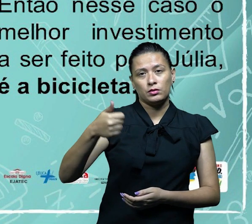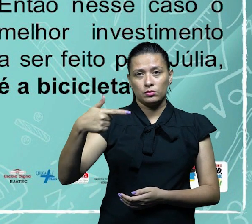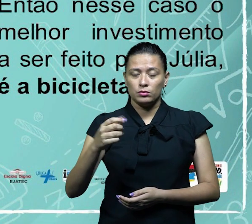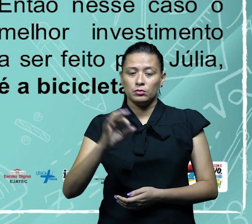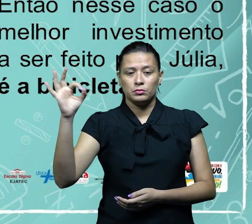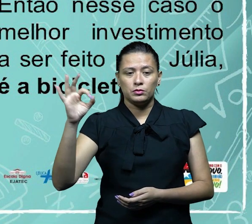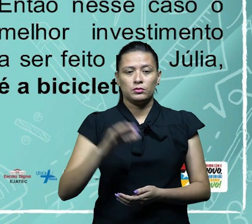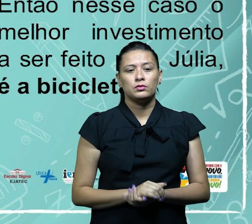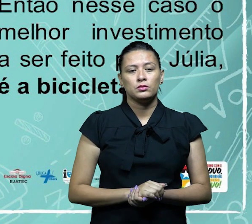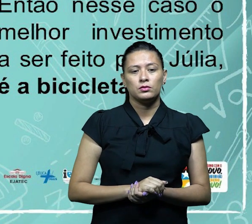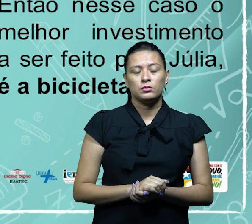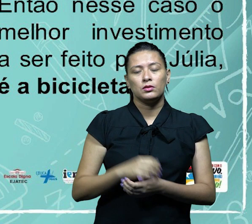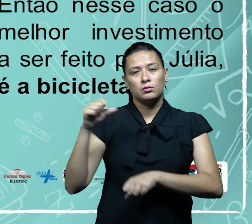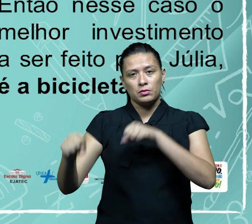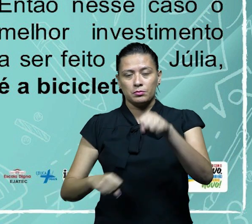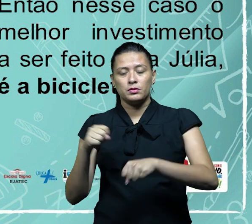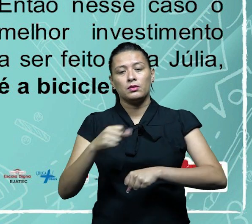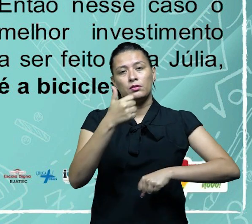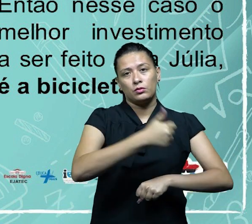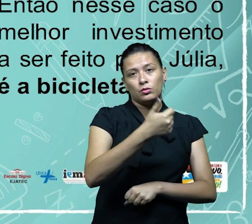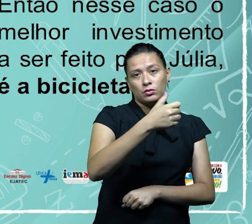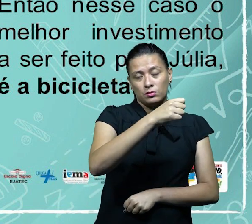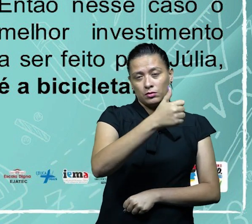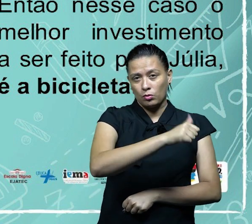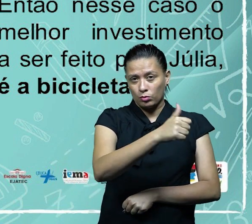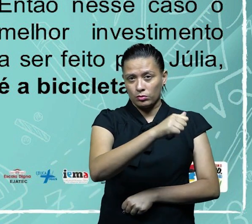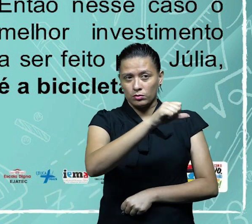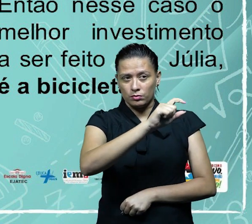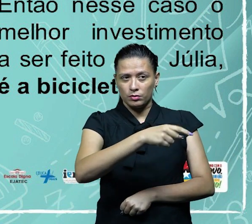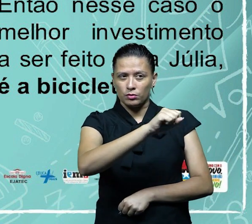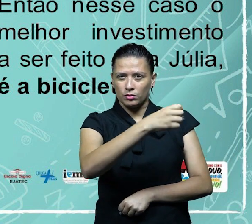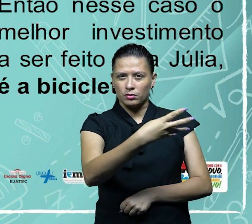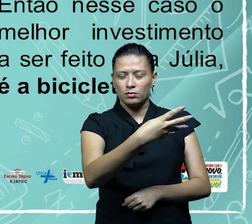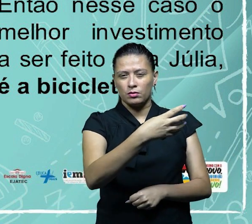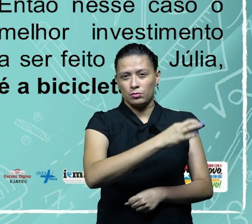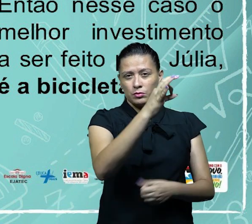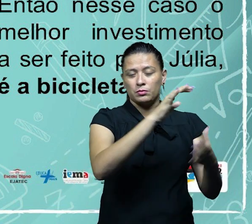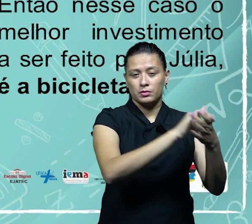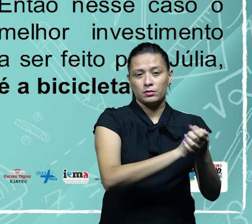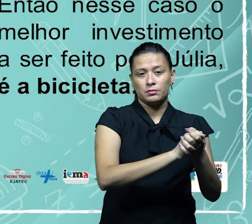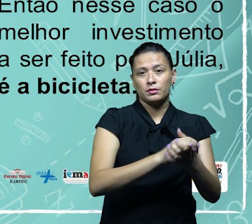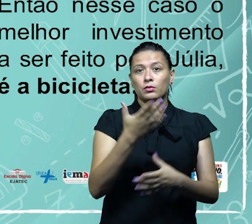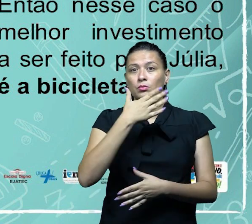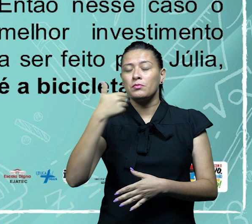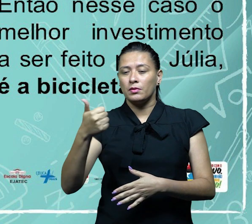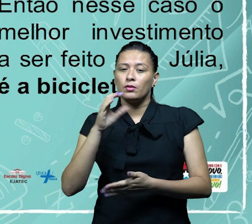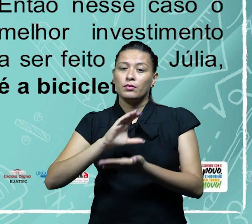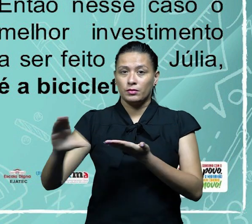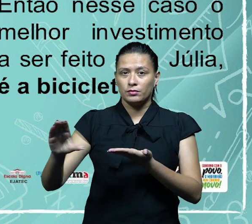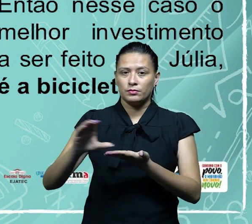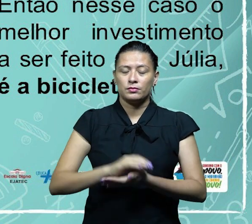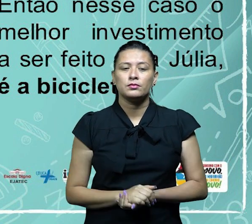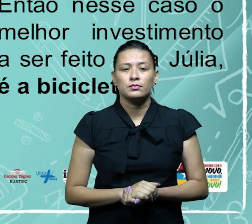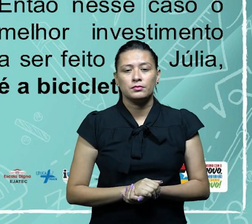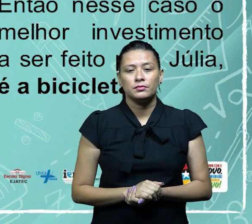de 3,78 anos, o VPL é de 234 e a taxa interna de retorno modificada é de 11,84 ao